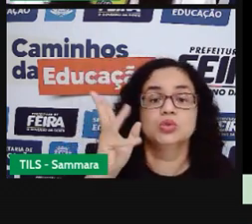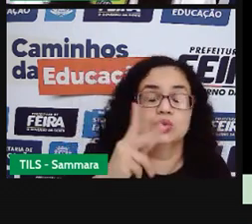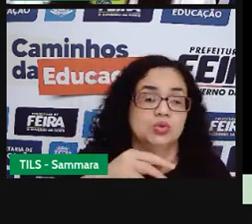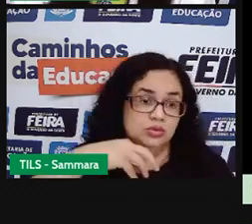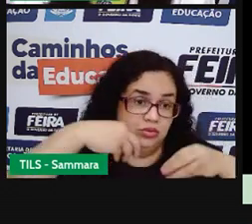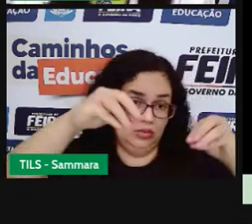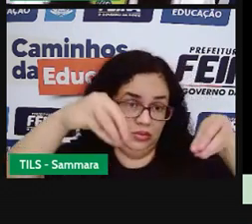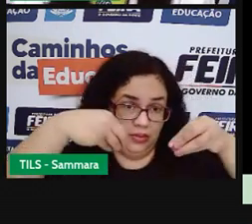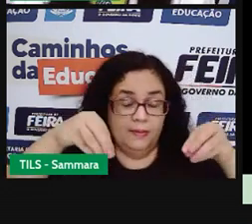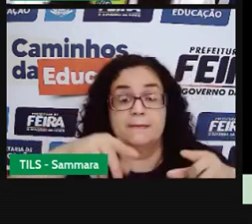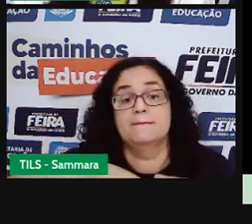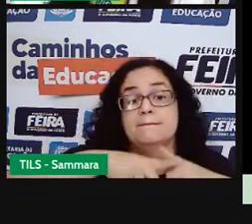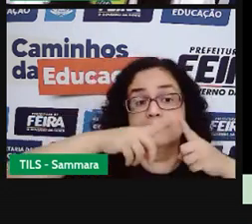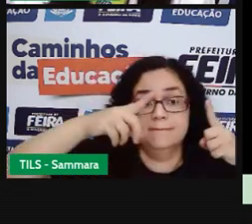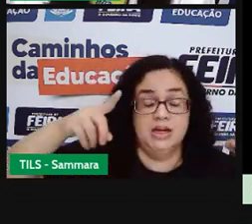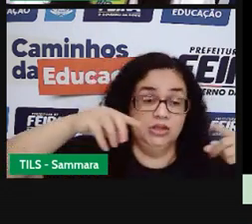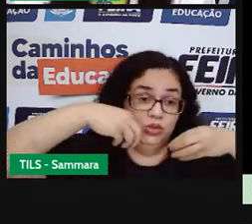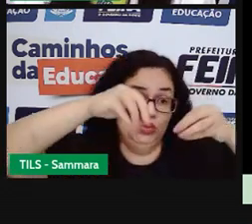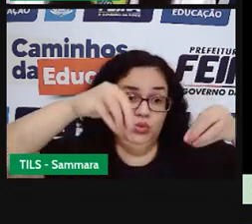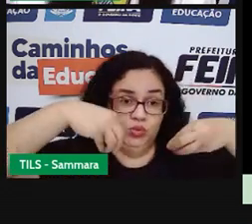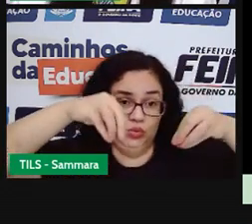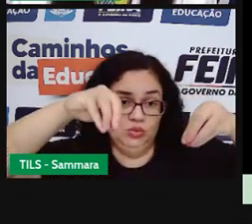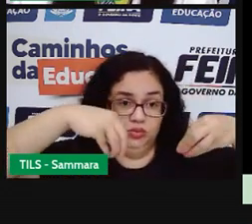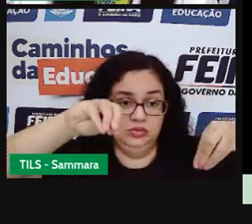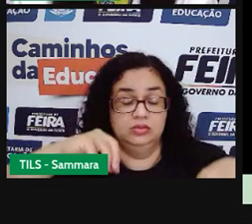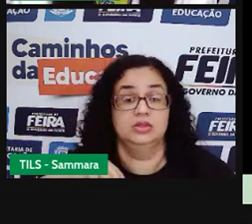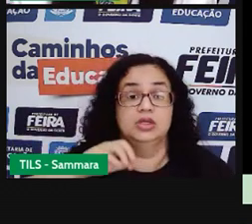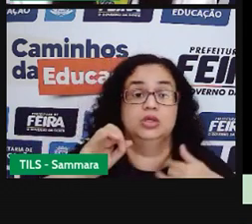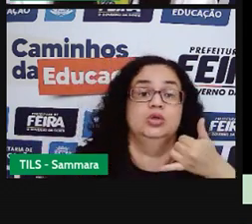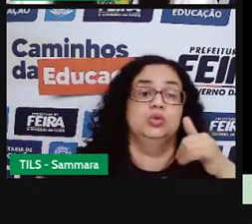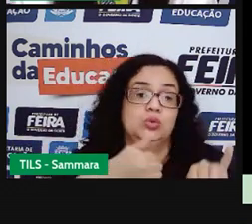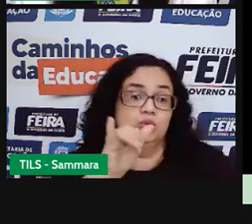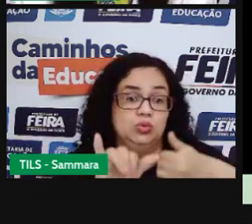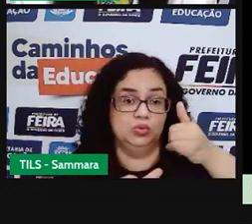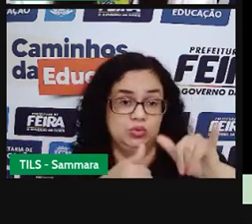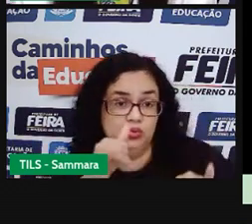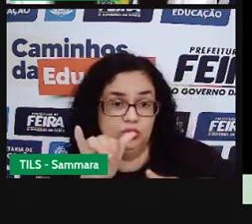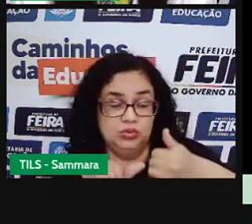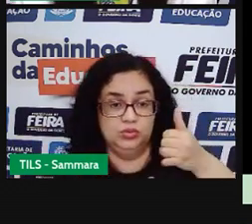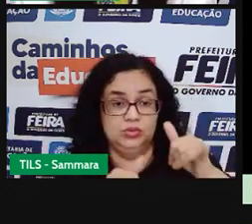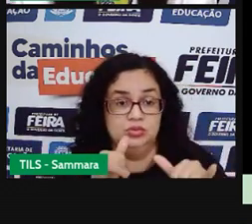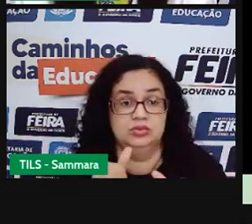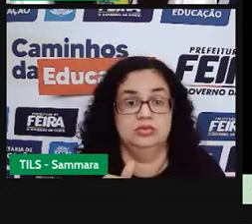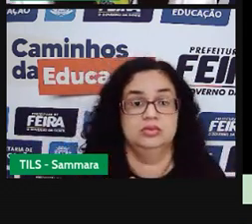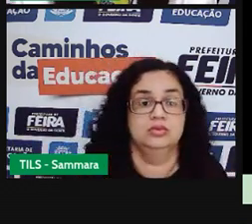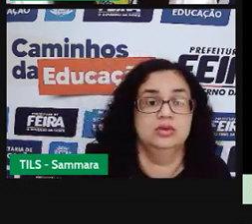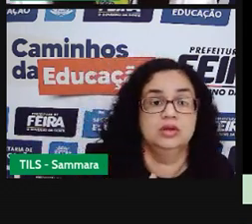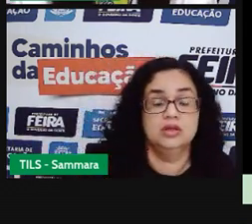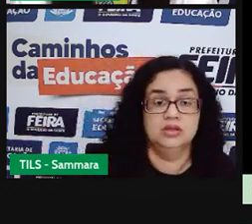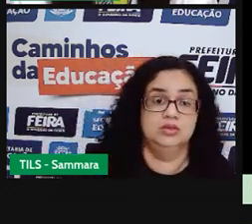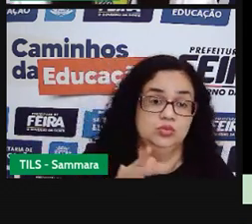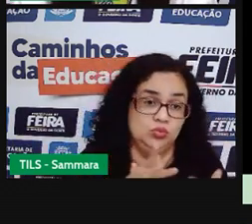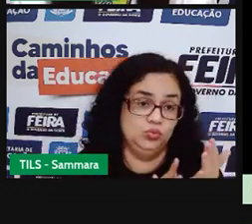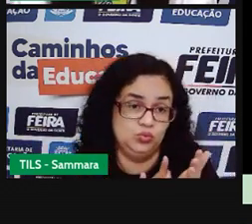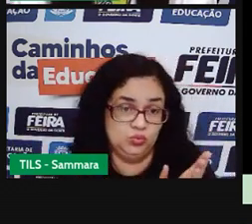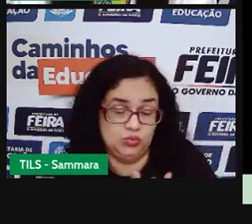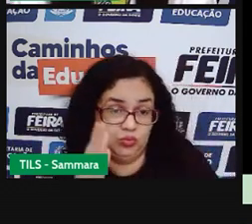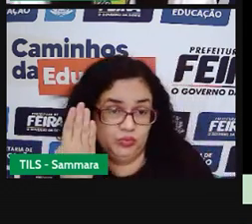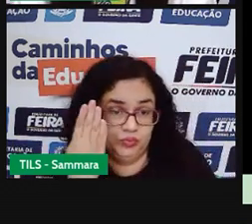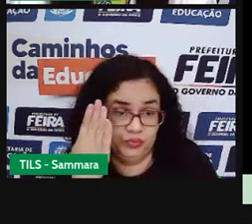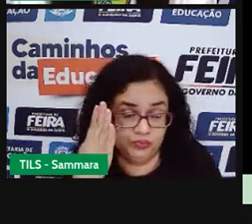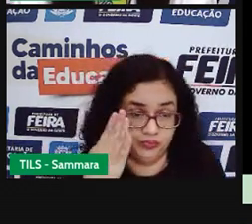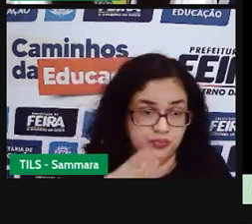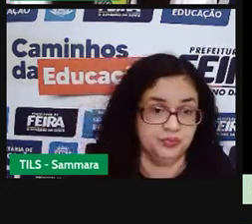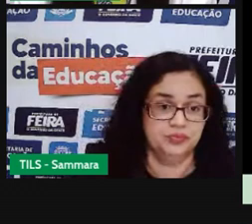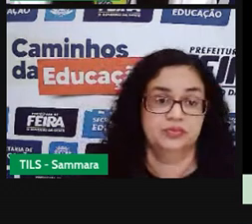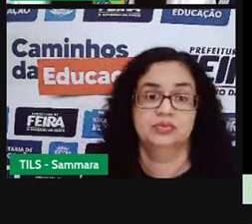mas plástico a nossa substância produzida não é de formar artificial e